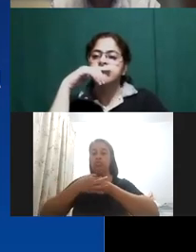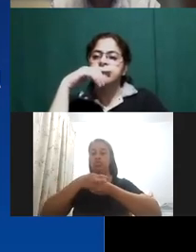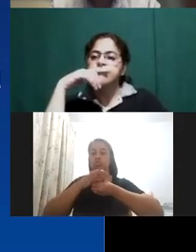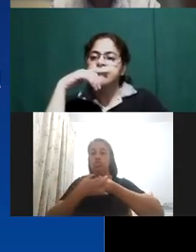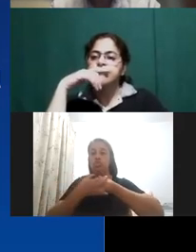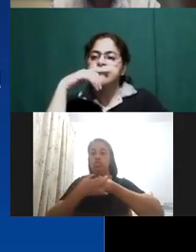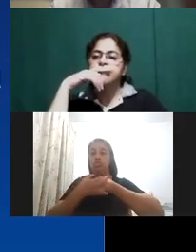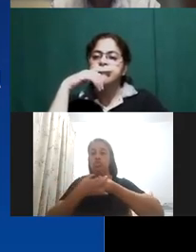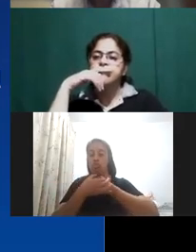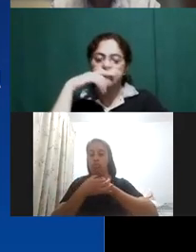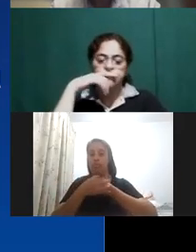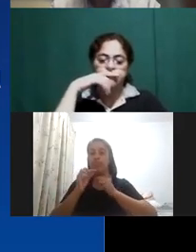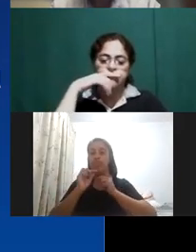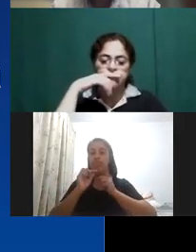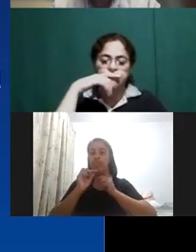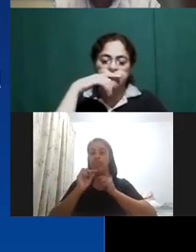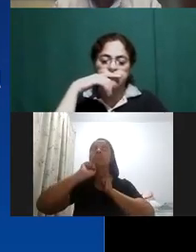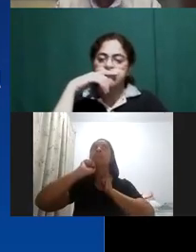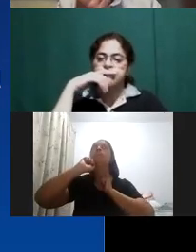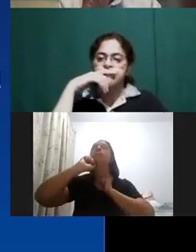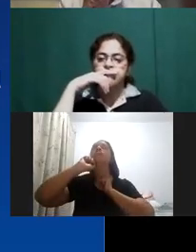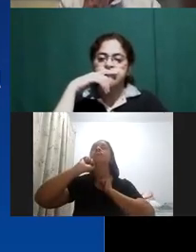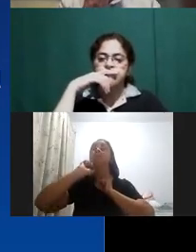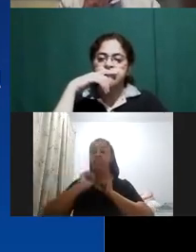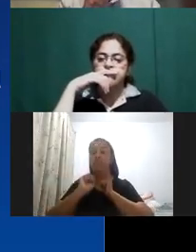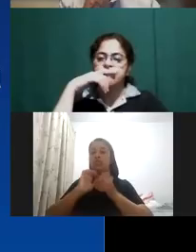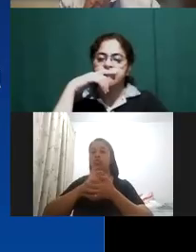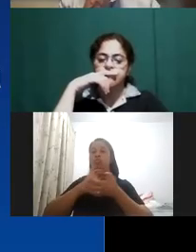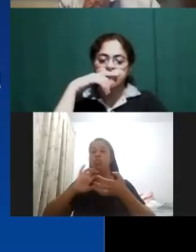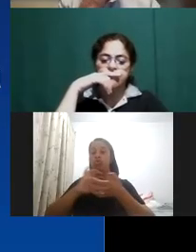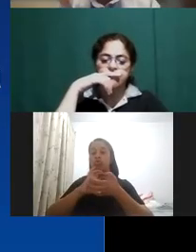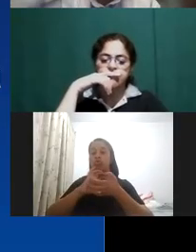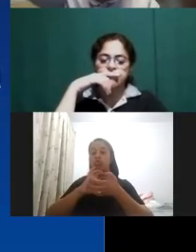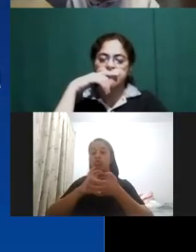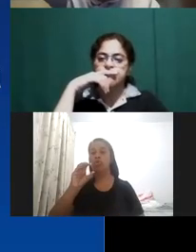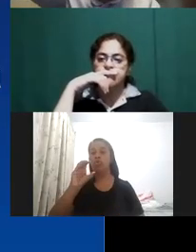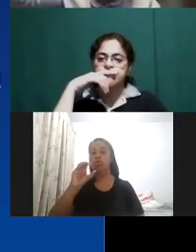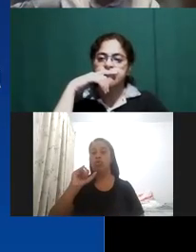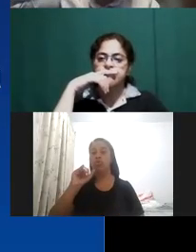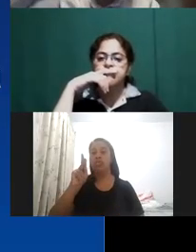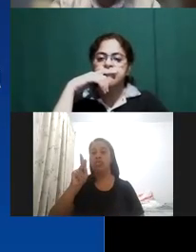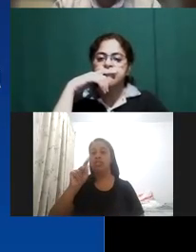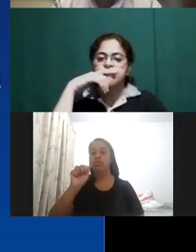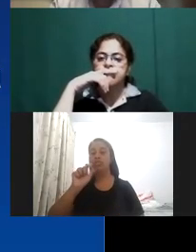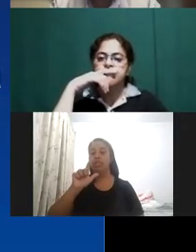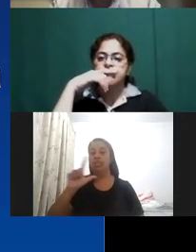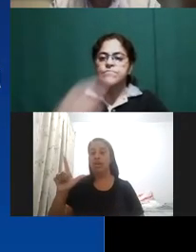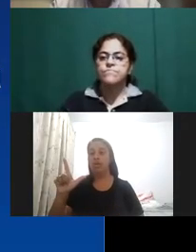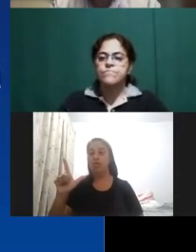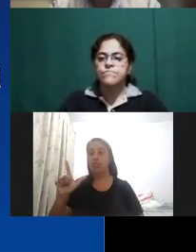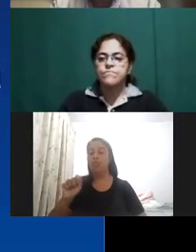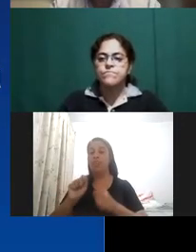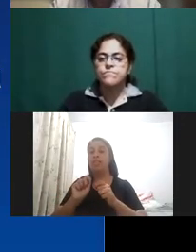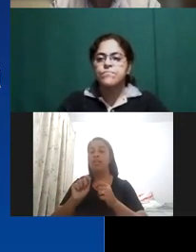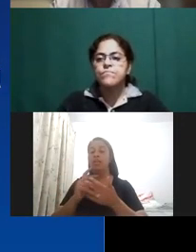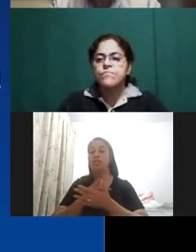estou alongando aqueles meus músculos suboccipitais. Quando eu faço isso, eu alongo aquela musculatura. Então,